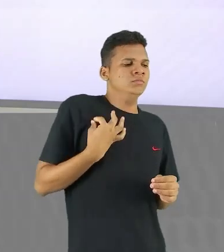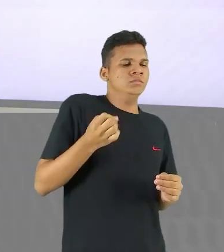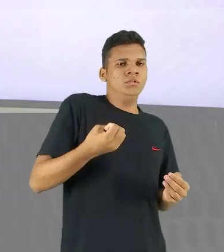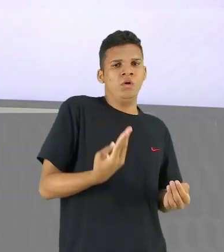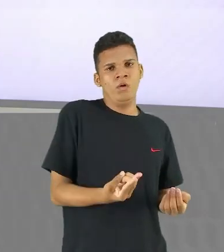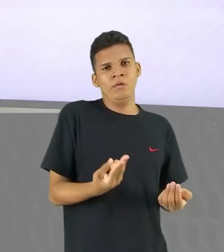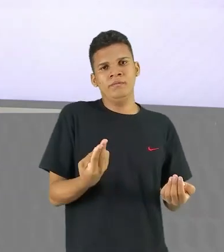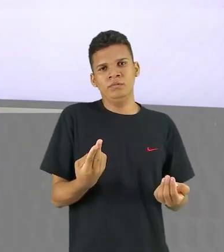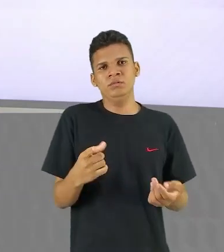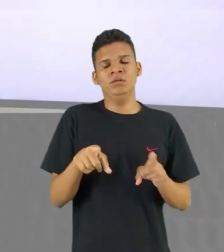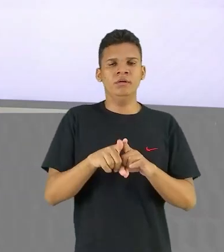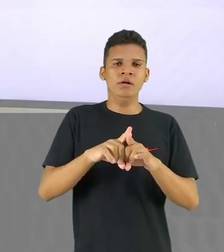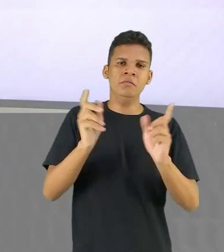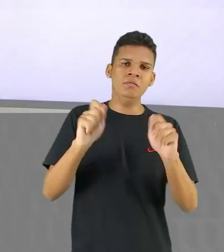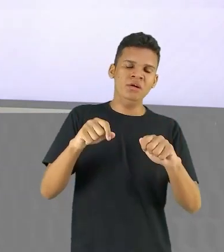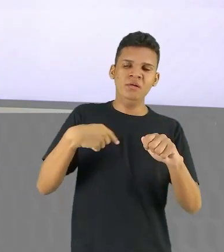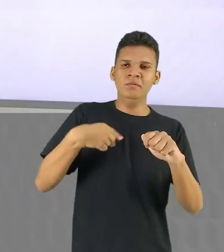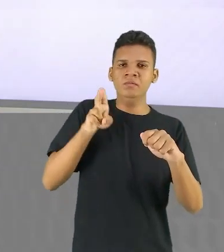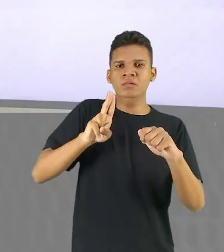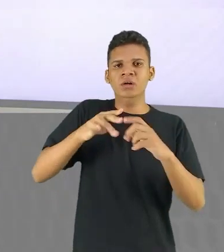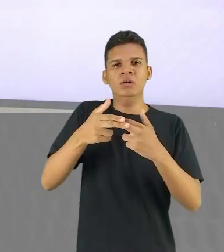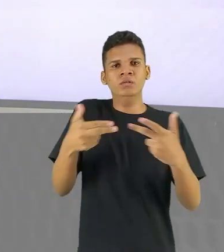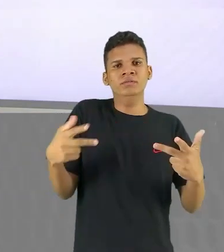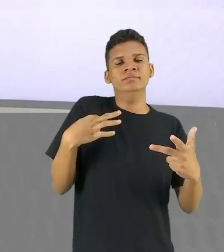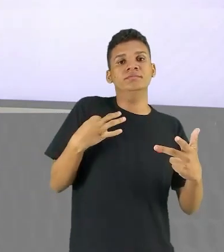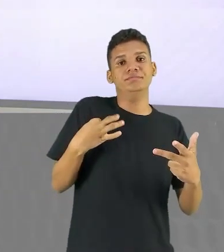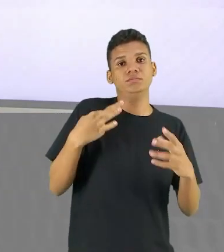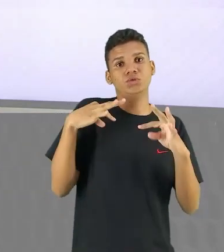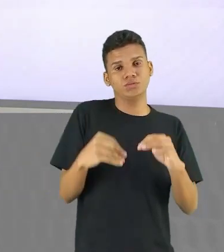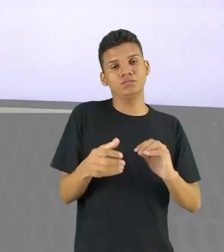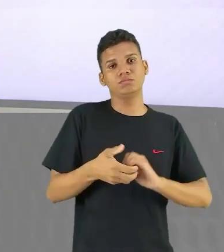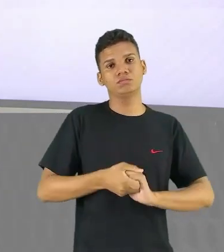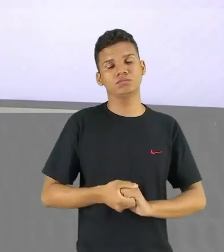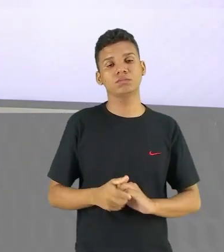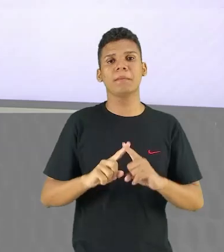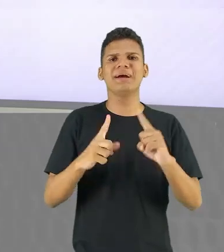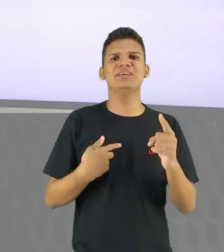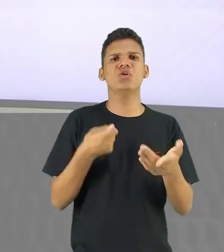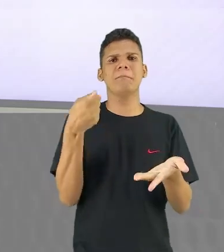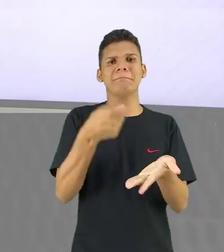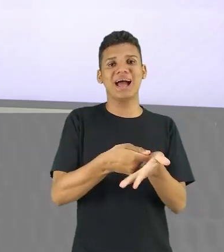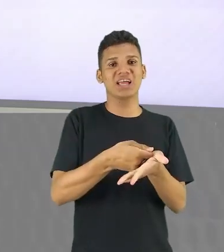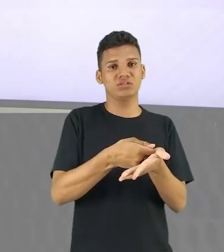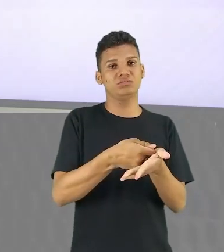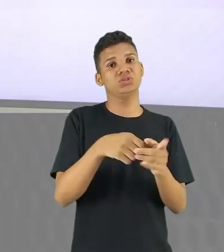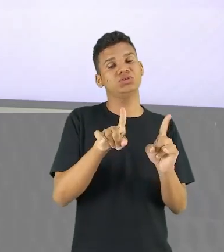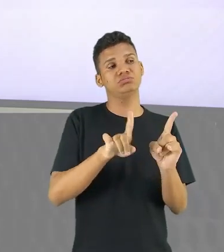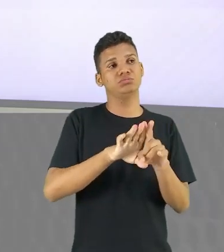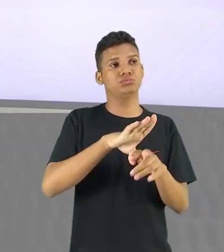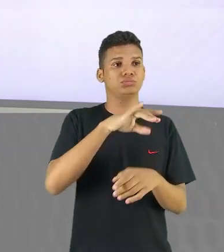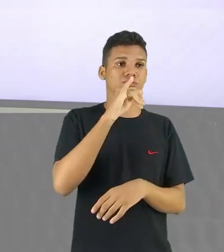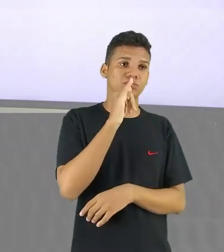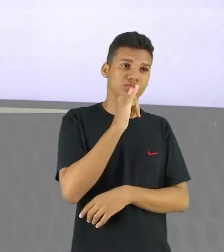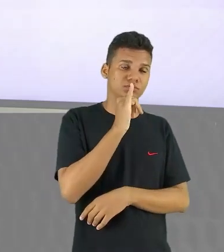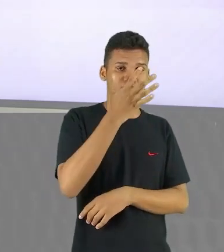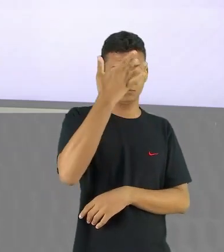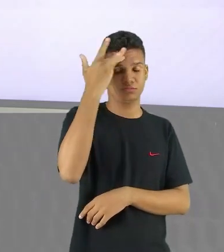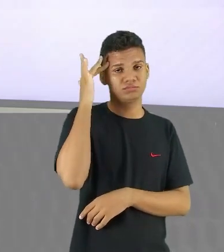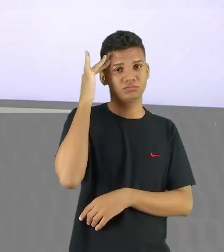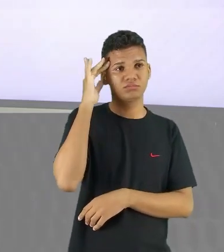a própria vestimenta como um todo. Esse valor seria gasto em média por uma pessoa, o que equivale